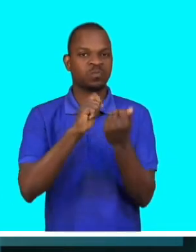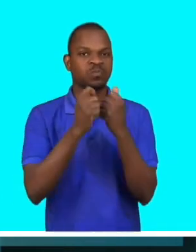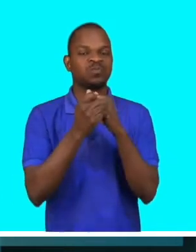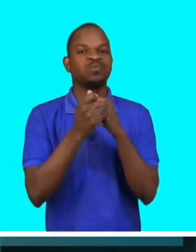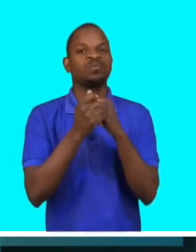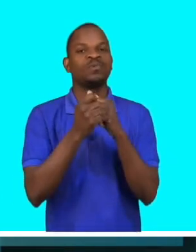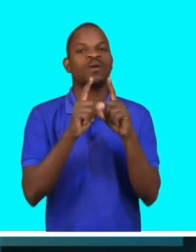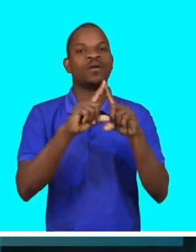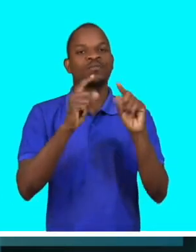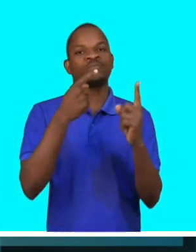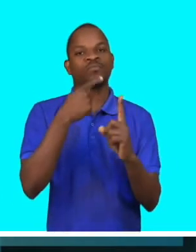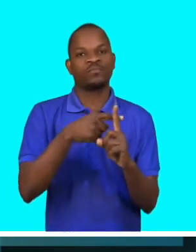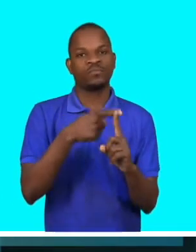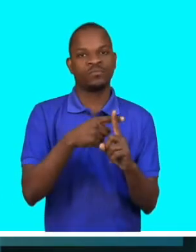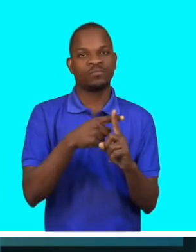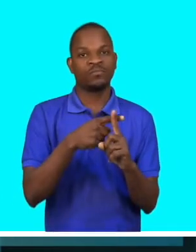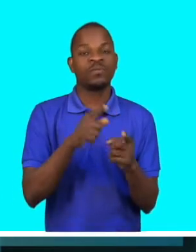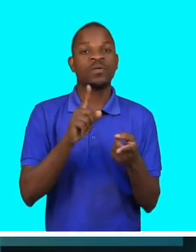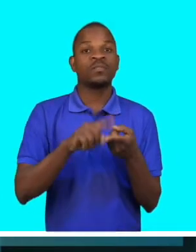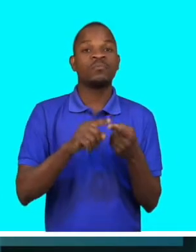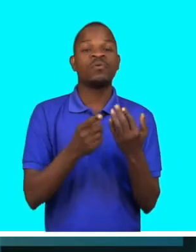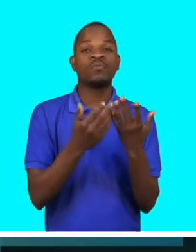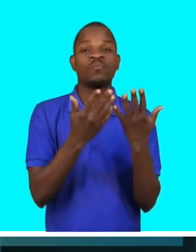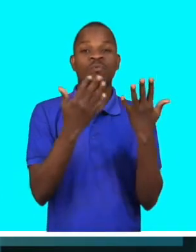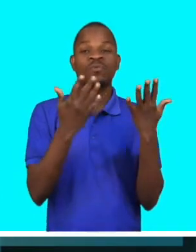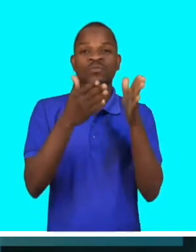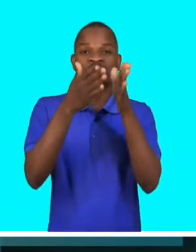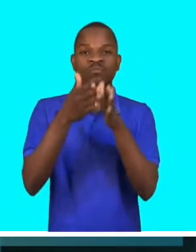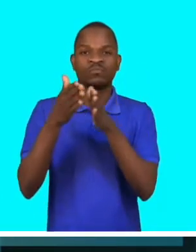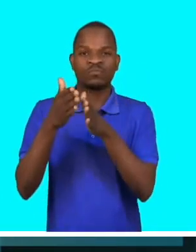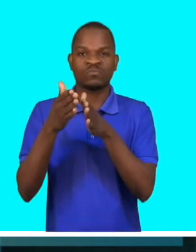pode ter um final feliz. Muita gente a solicitar os teus trabalhos?